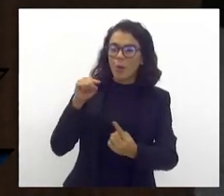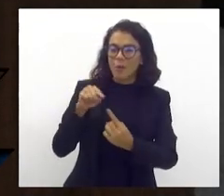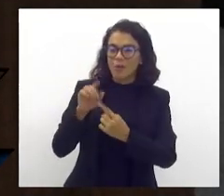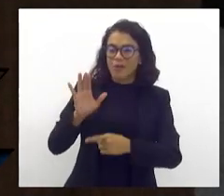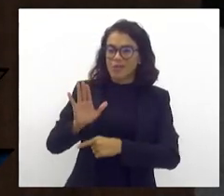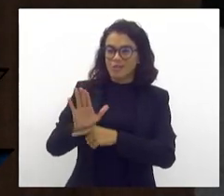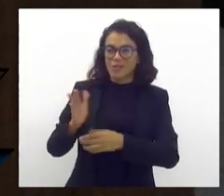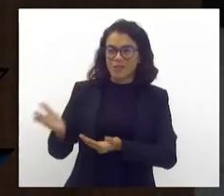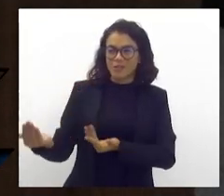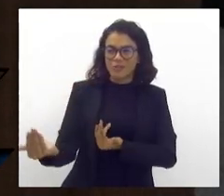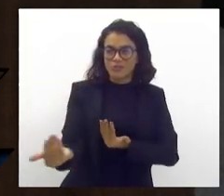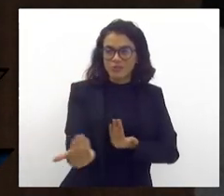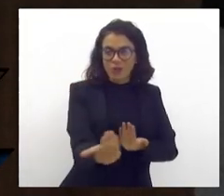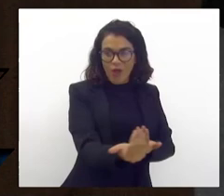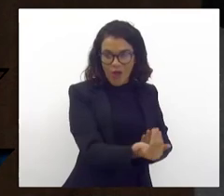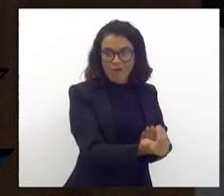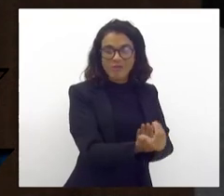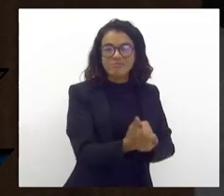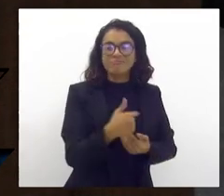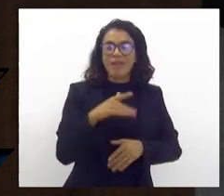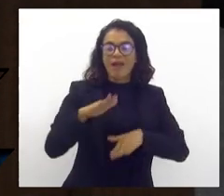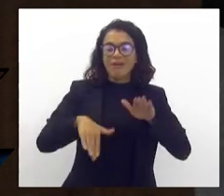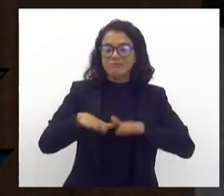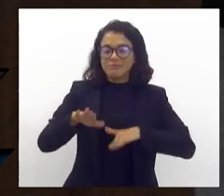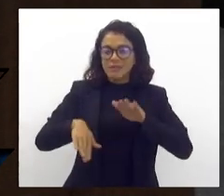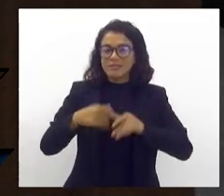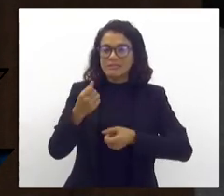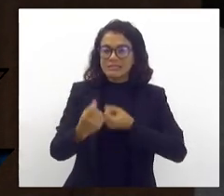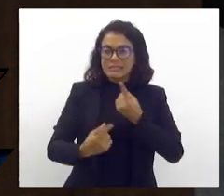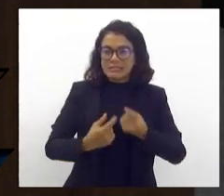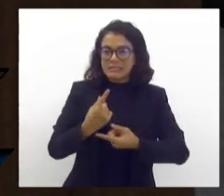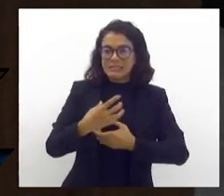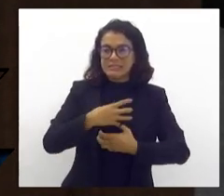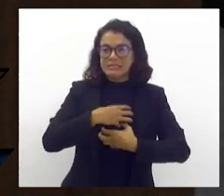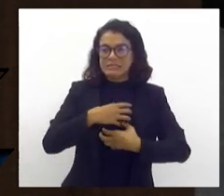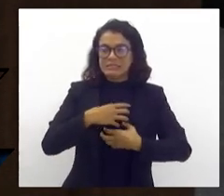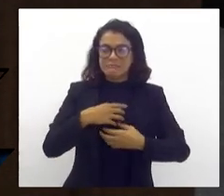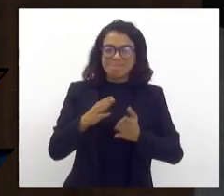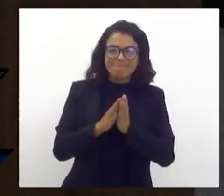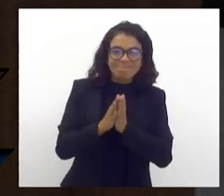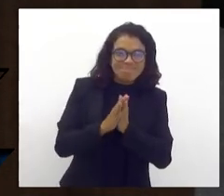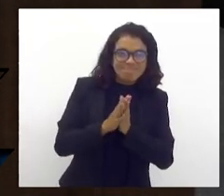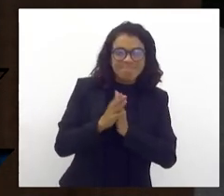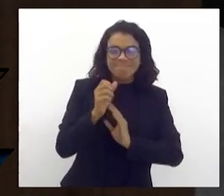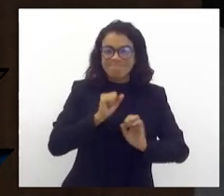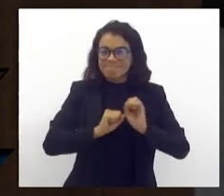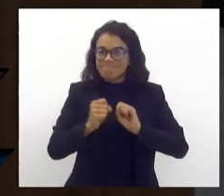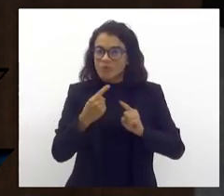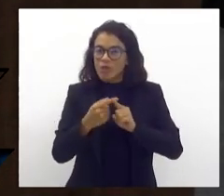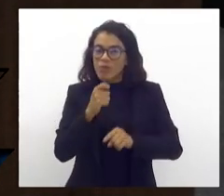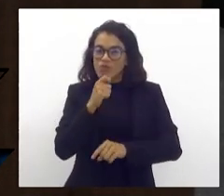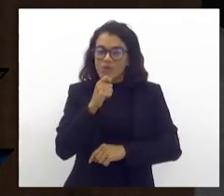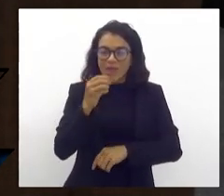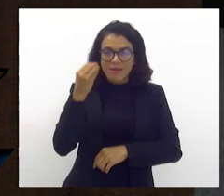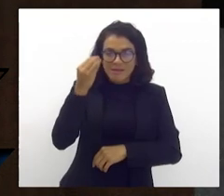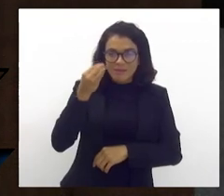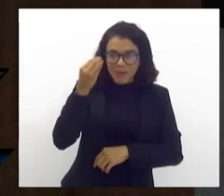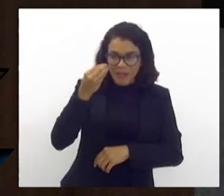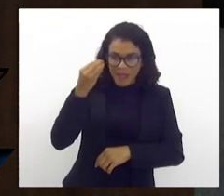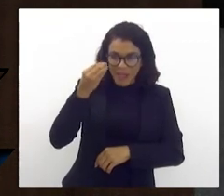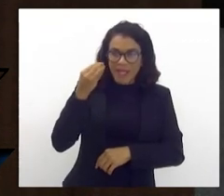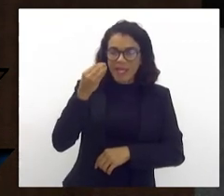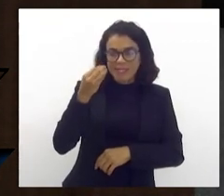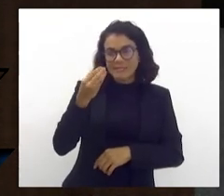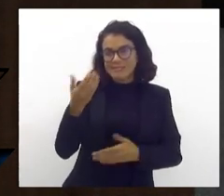que muitas das vezes fica nessa questão do tempo de experiência. E eu quero parabenizar os